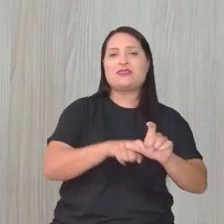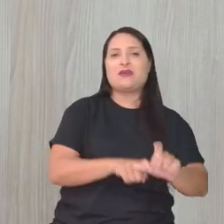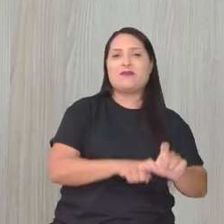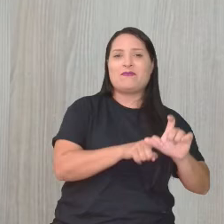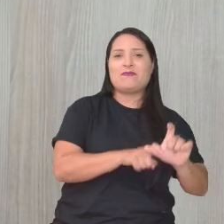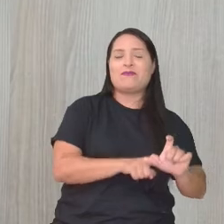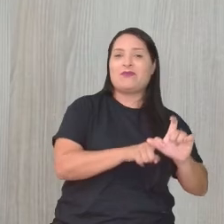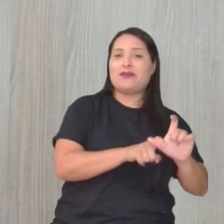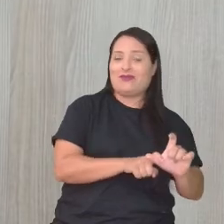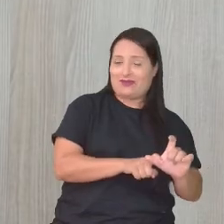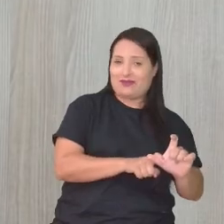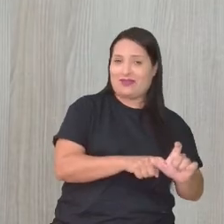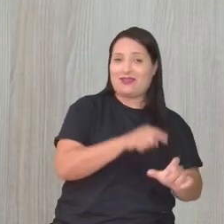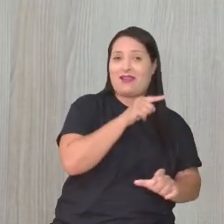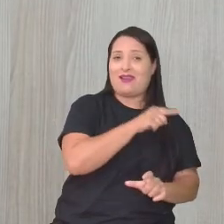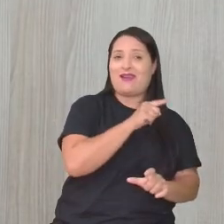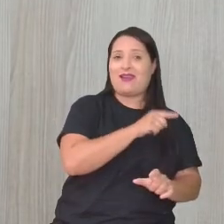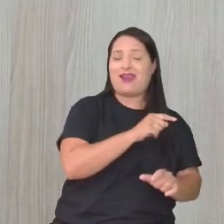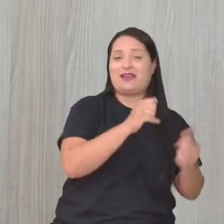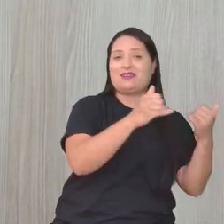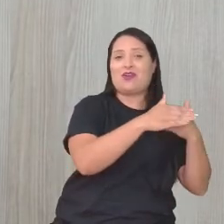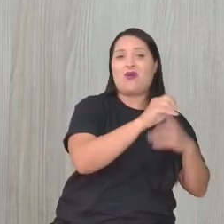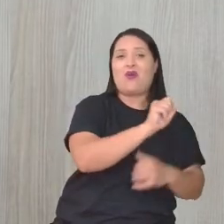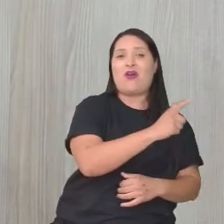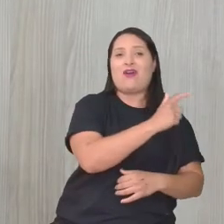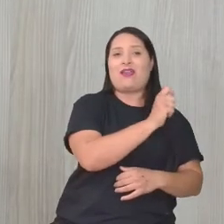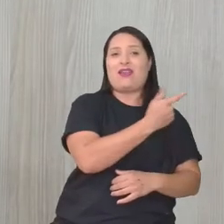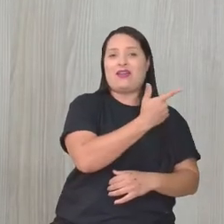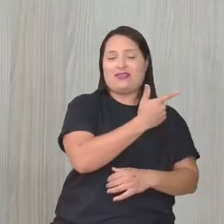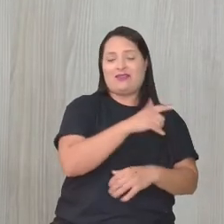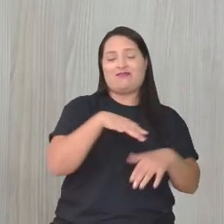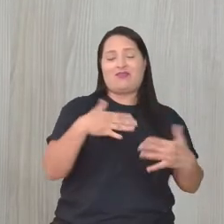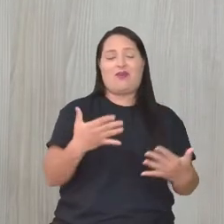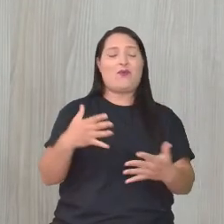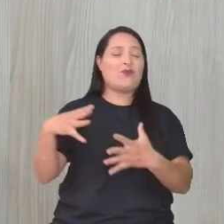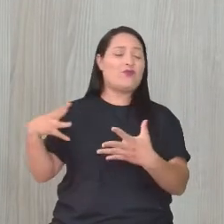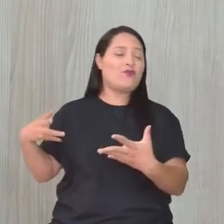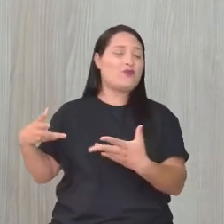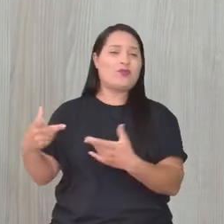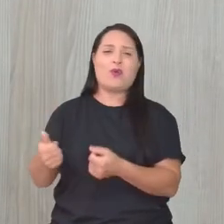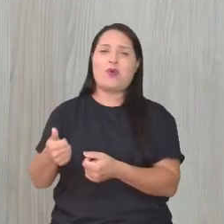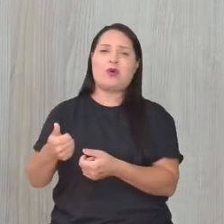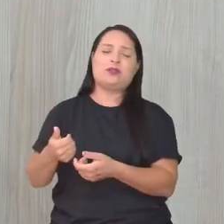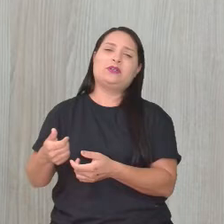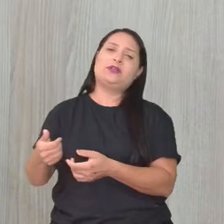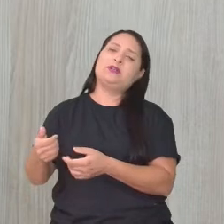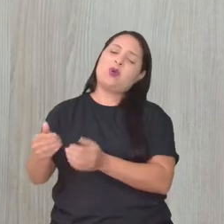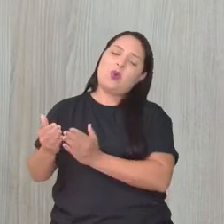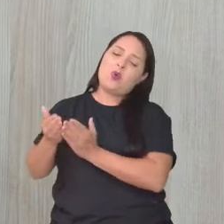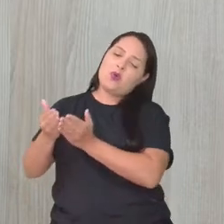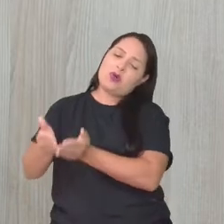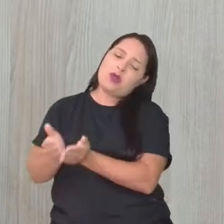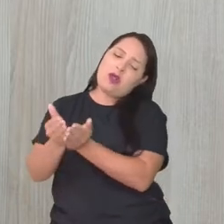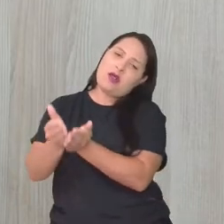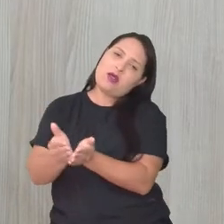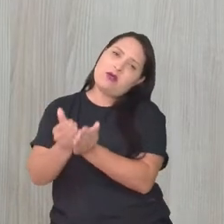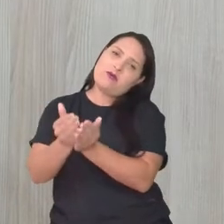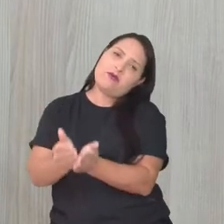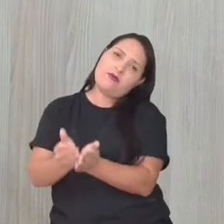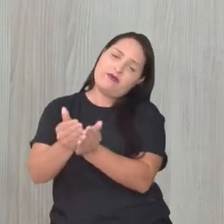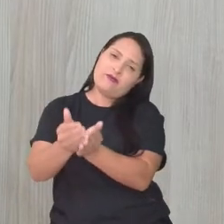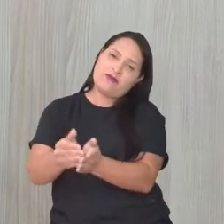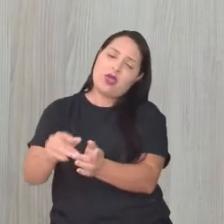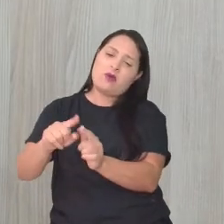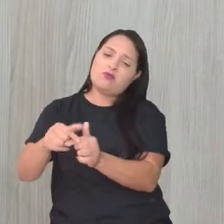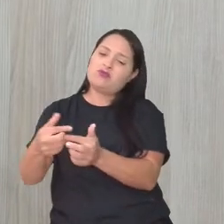trabalho de carrego, né, de descarga e carga dos navios eram feitos pelos escravos. Sem